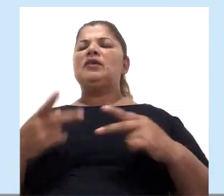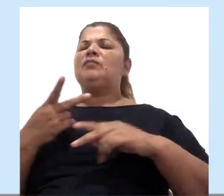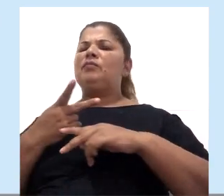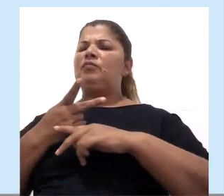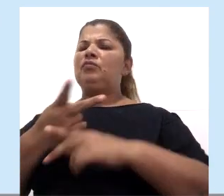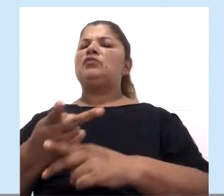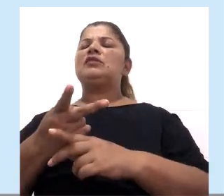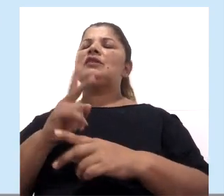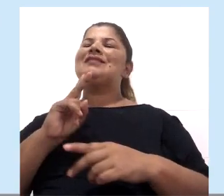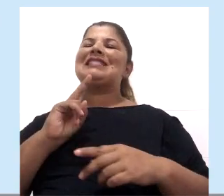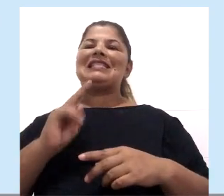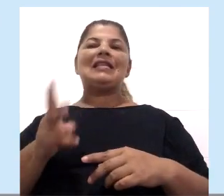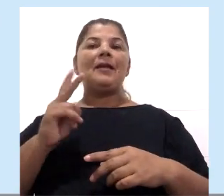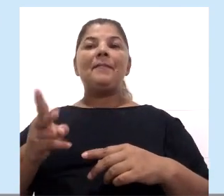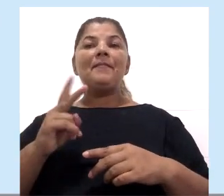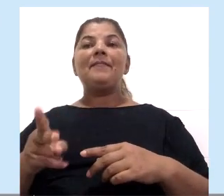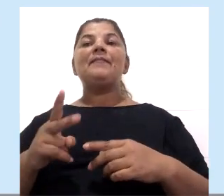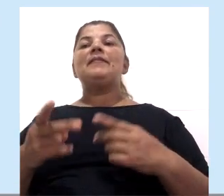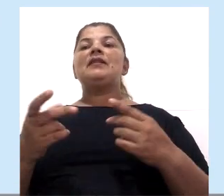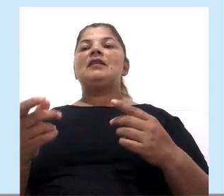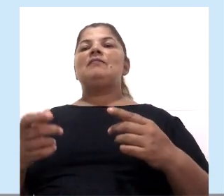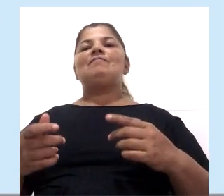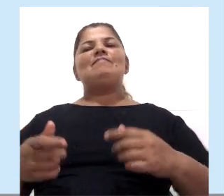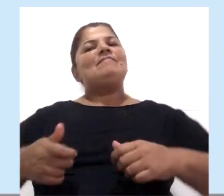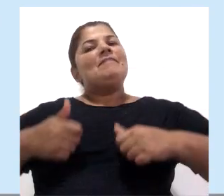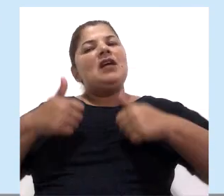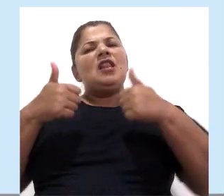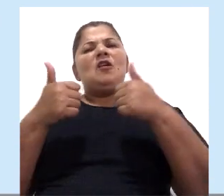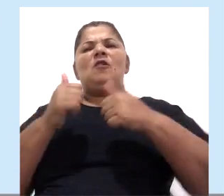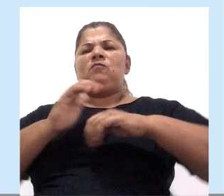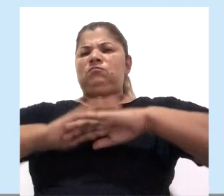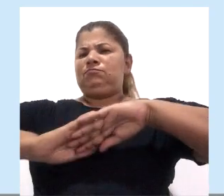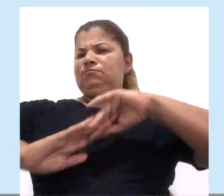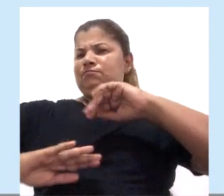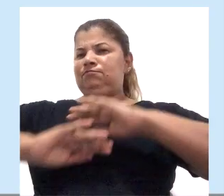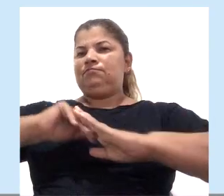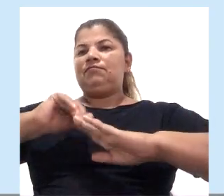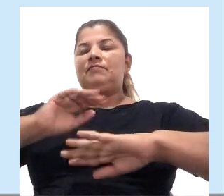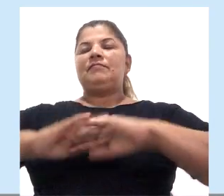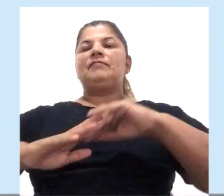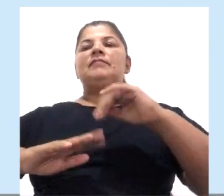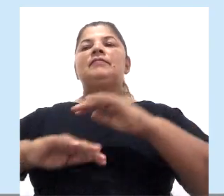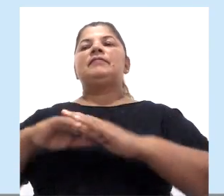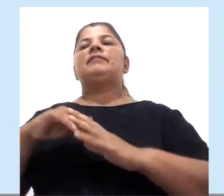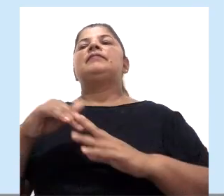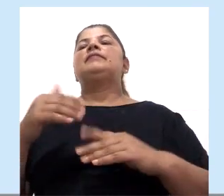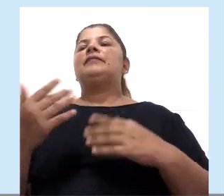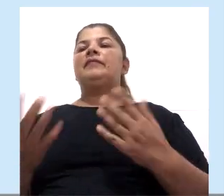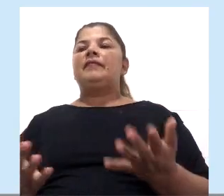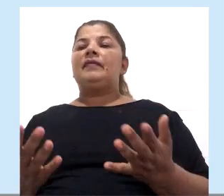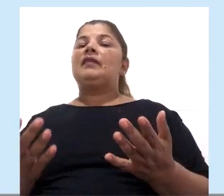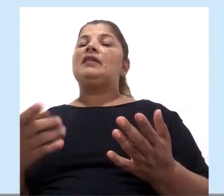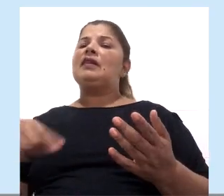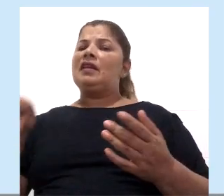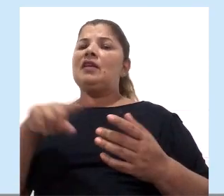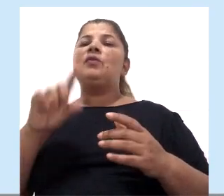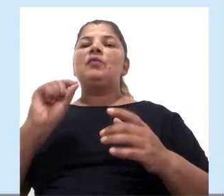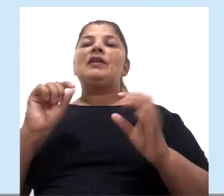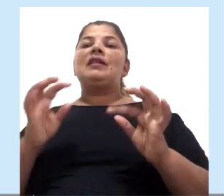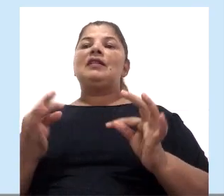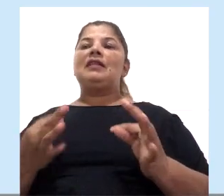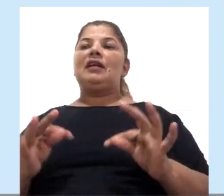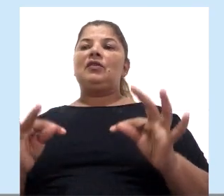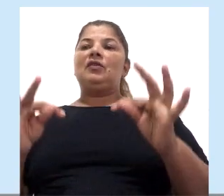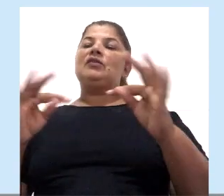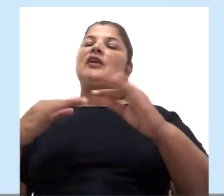busca vai sendo cada vez mais por uma classificação em lucro, por receber mais. Tá? Então, a gente vai vendo que